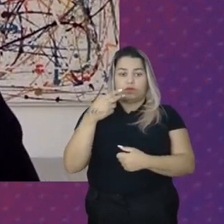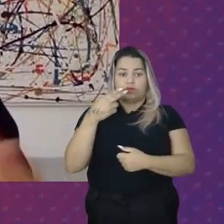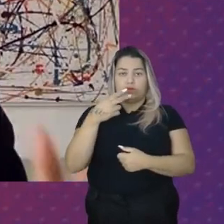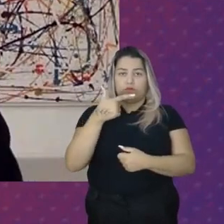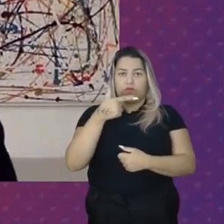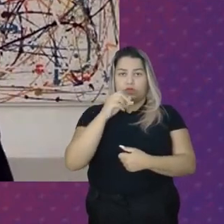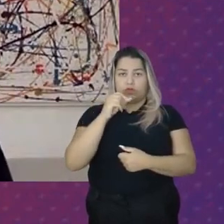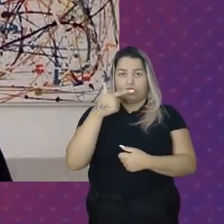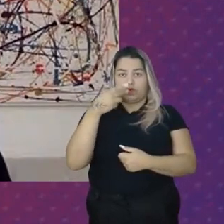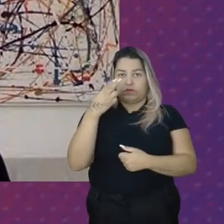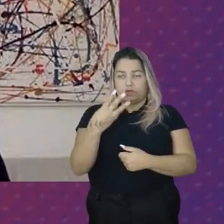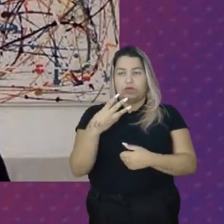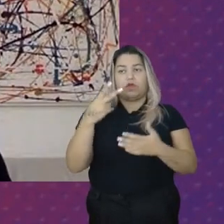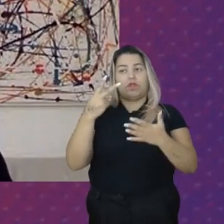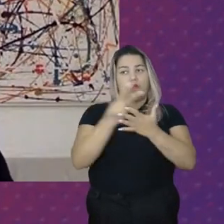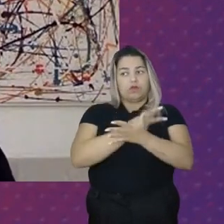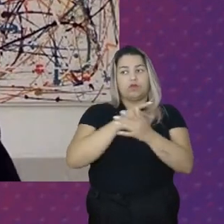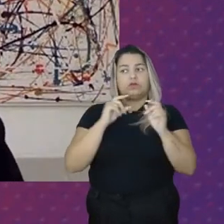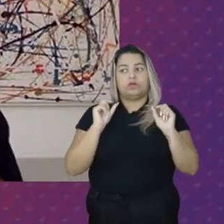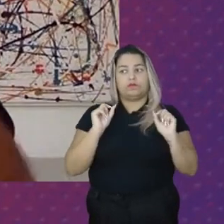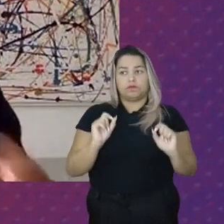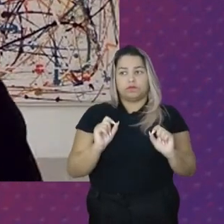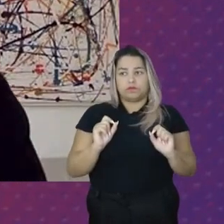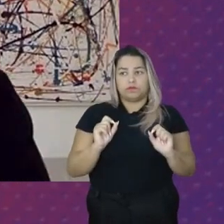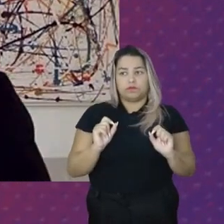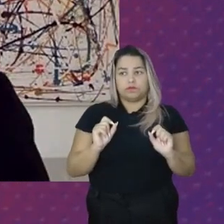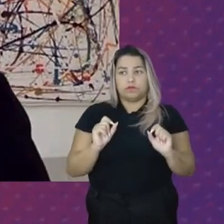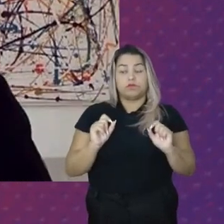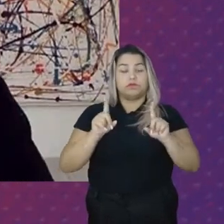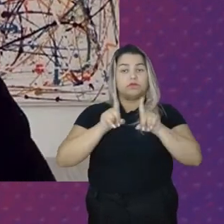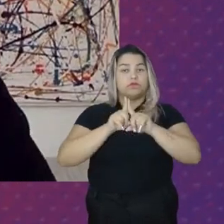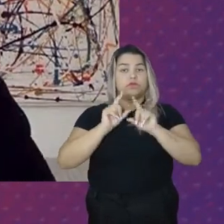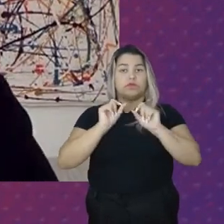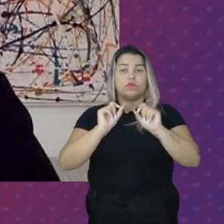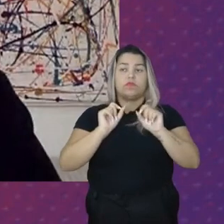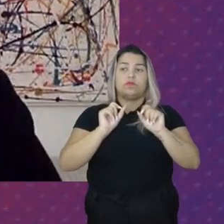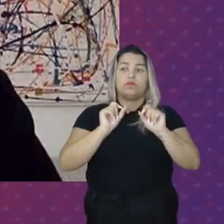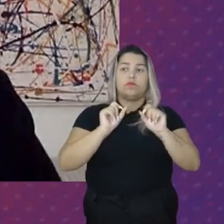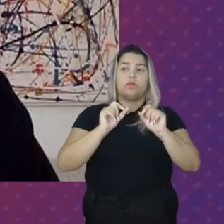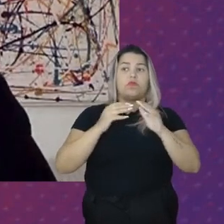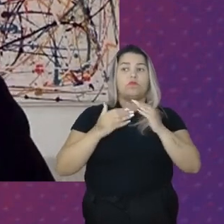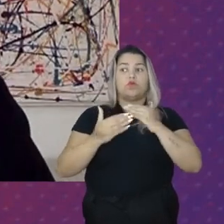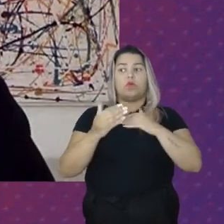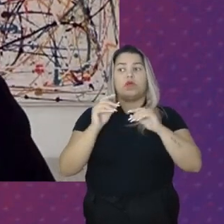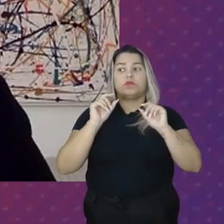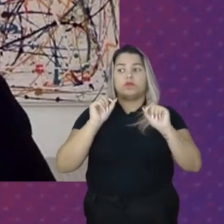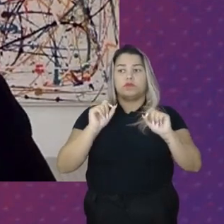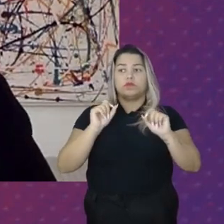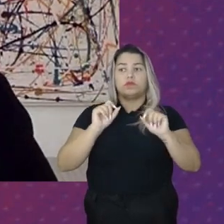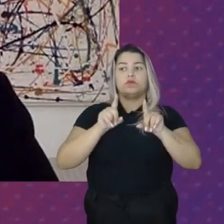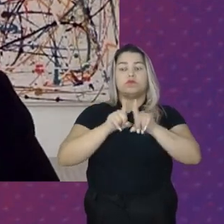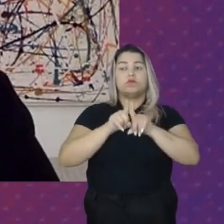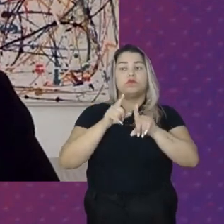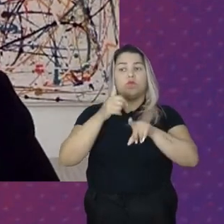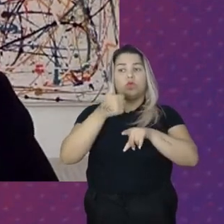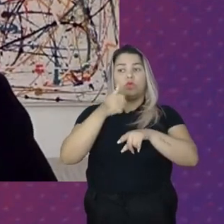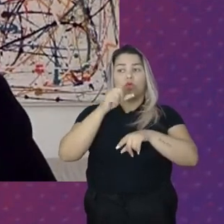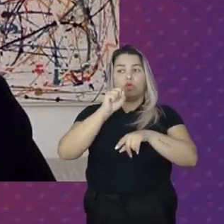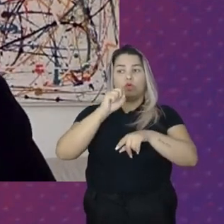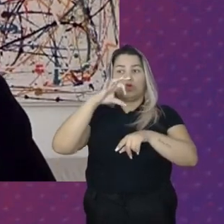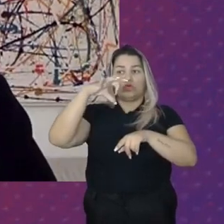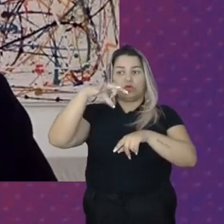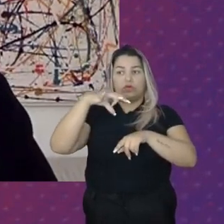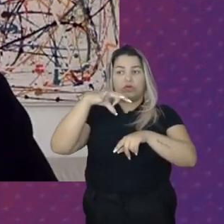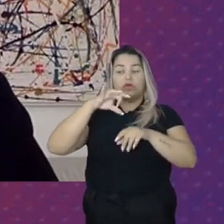2013, ela vem na toada da promulgação da Convenção 189